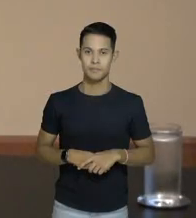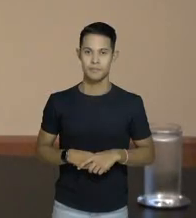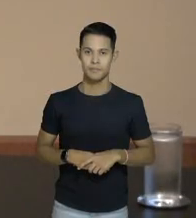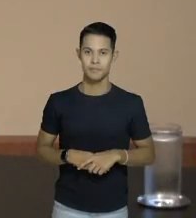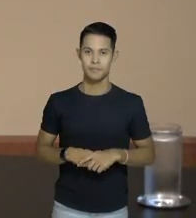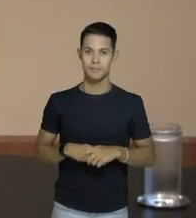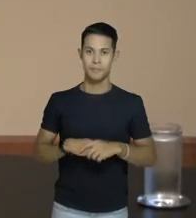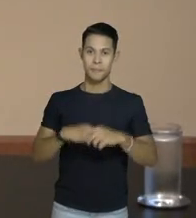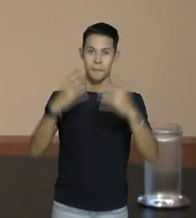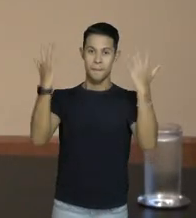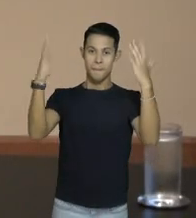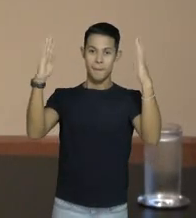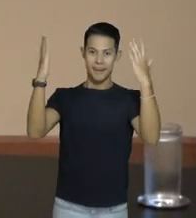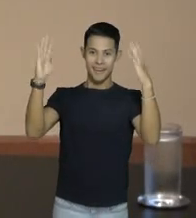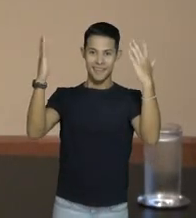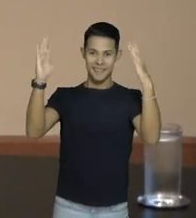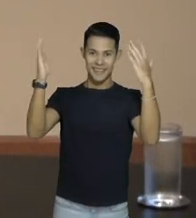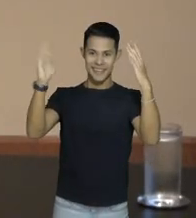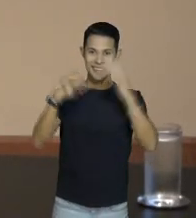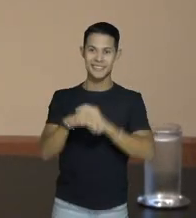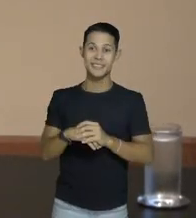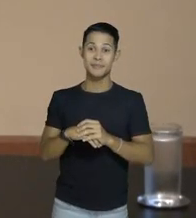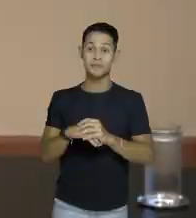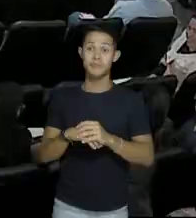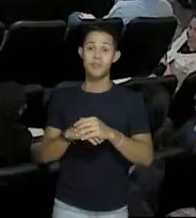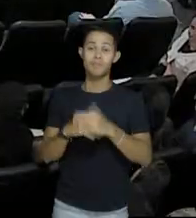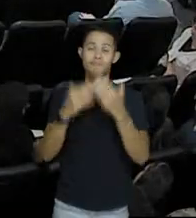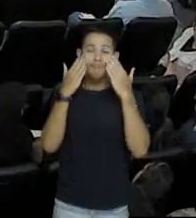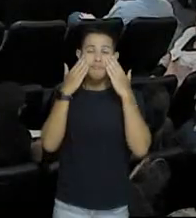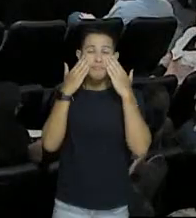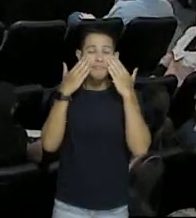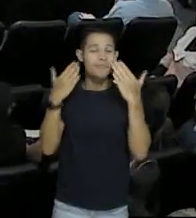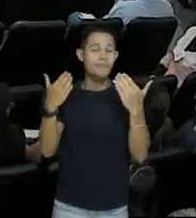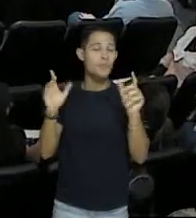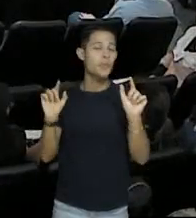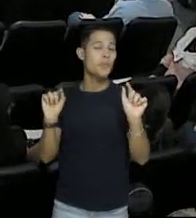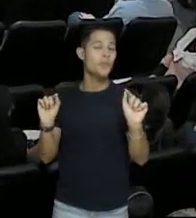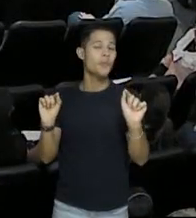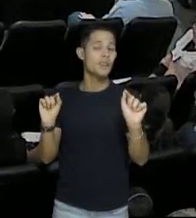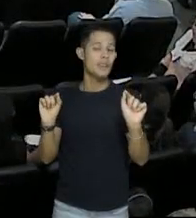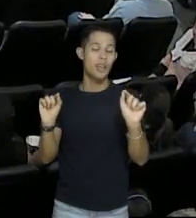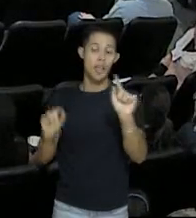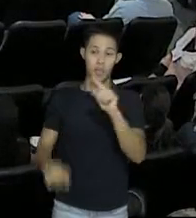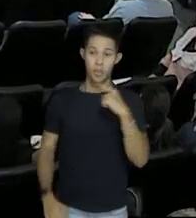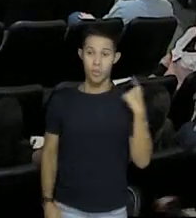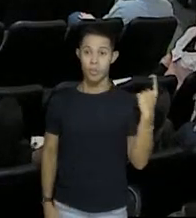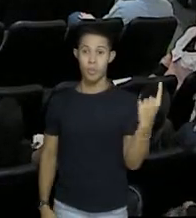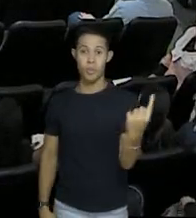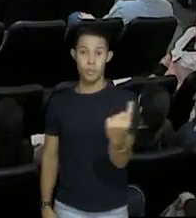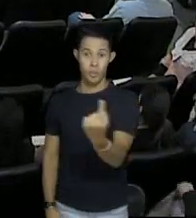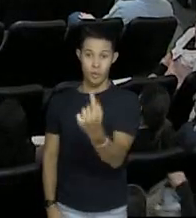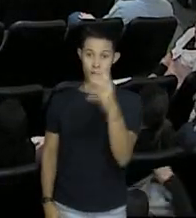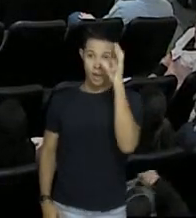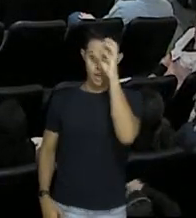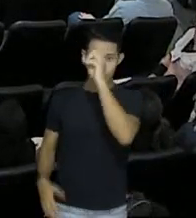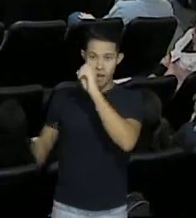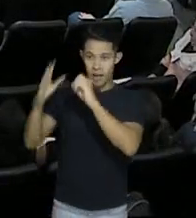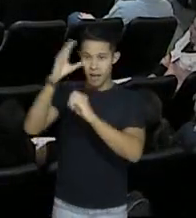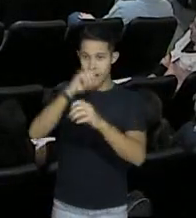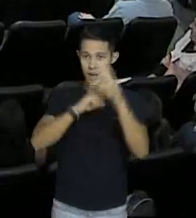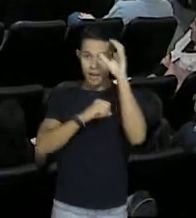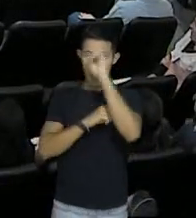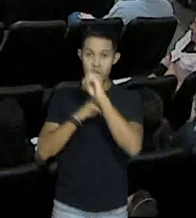Parabéns! O que que mostra para a gente isso? Que a nossa habilidade do hemisfério direito